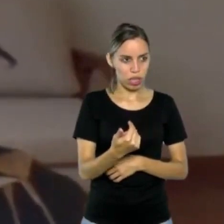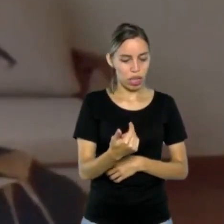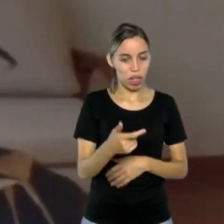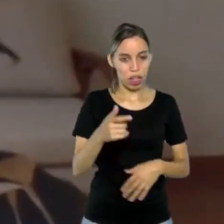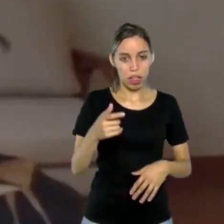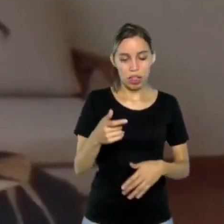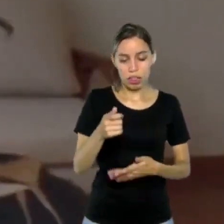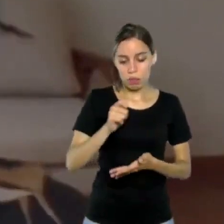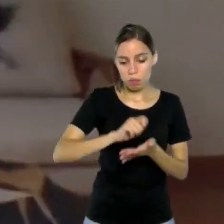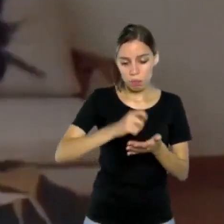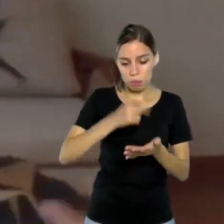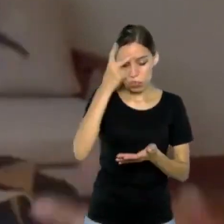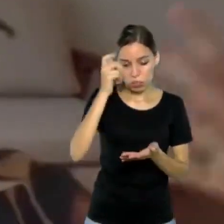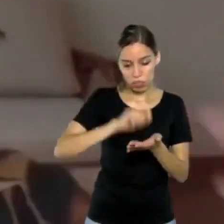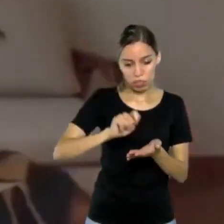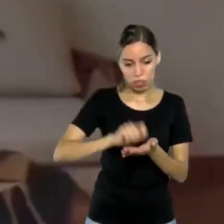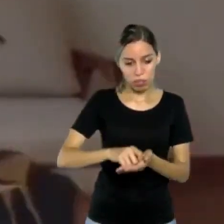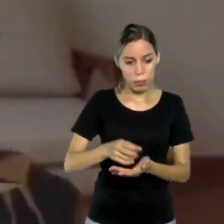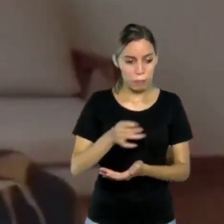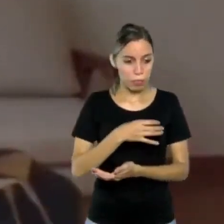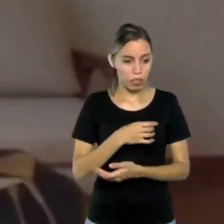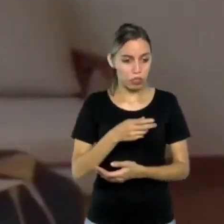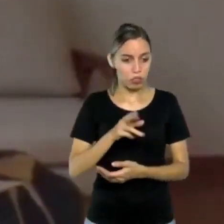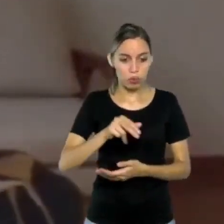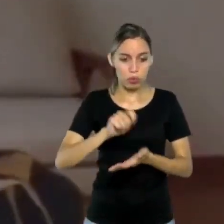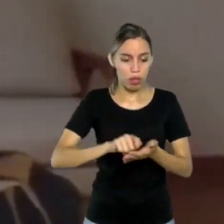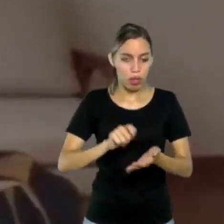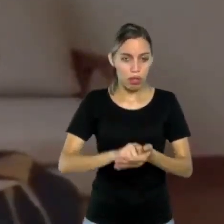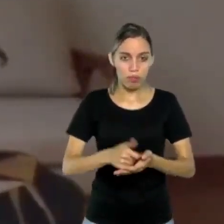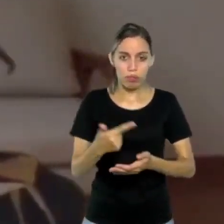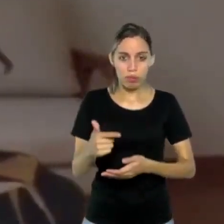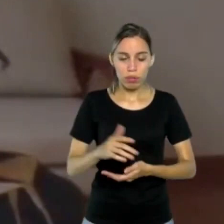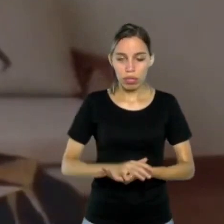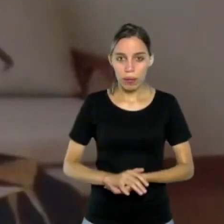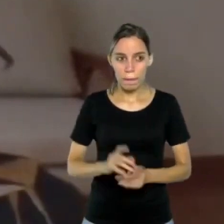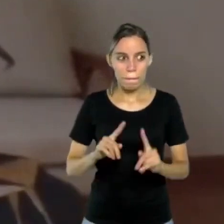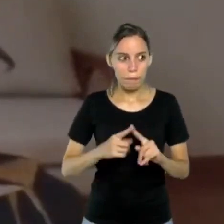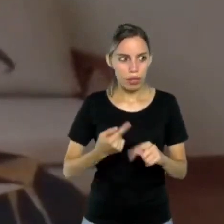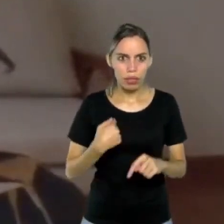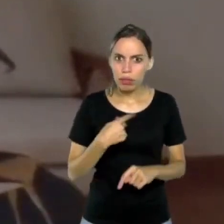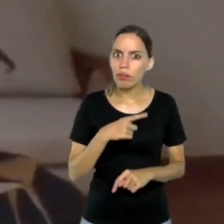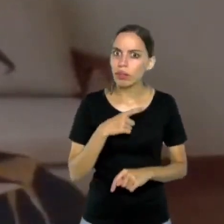assim, e tem momentos que escreve mais, tem momentos que escreve menos, né?